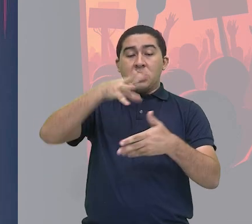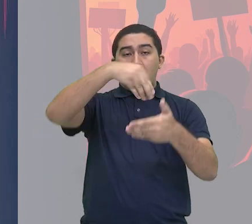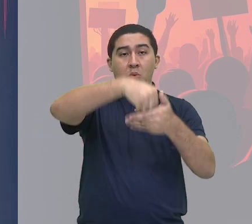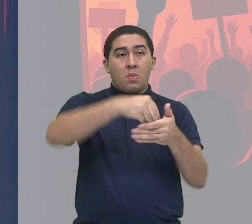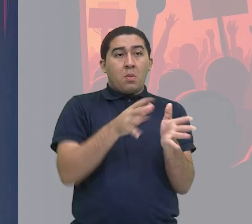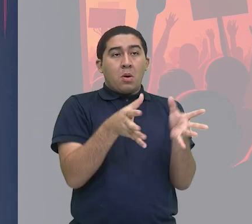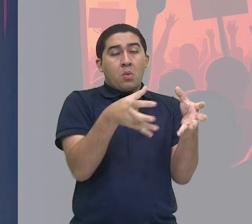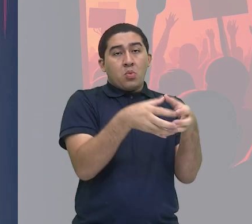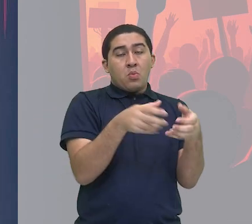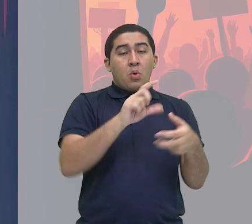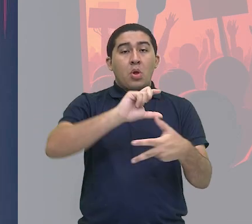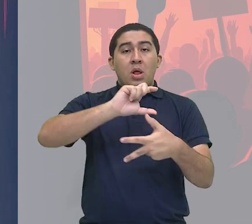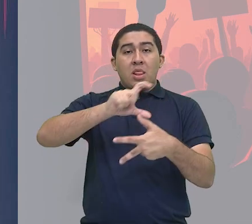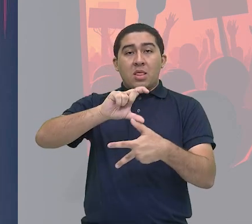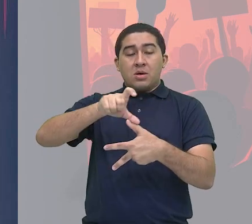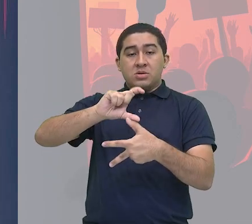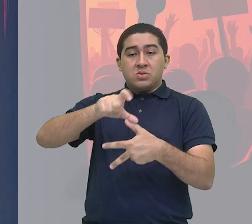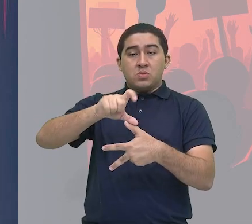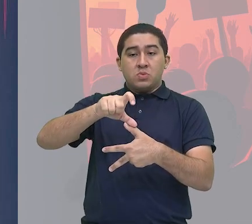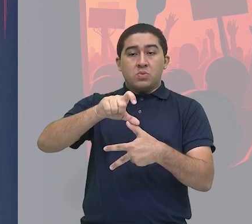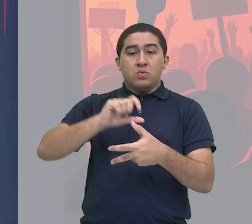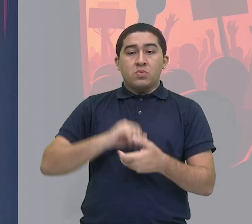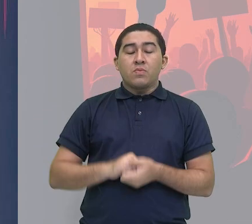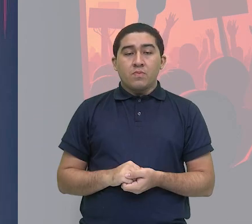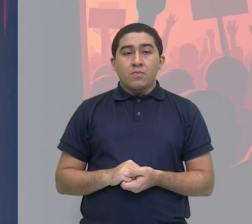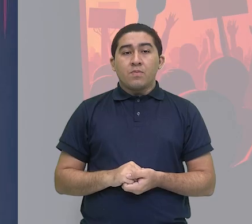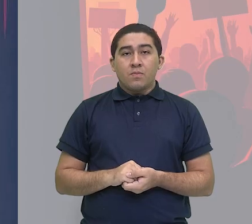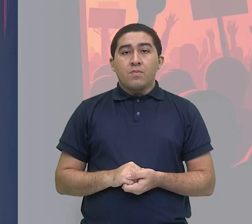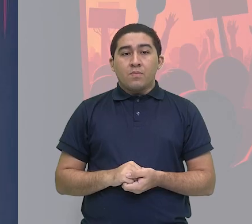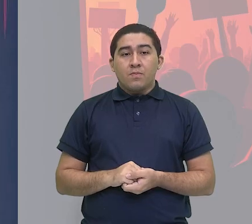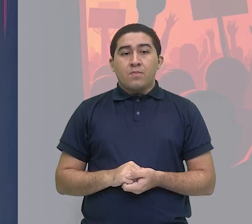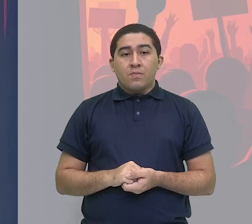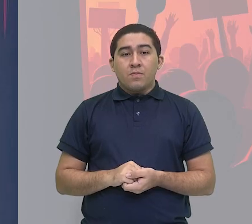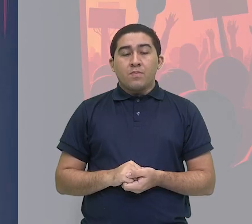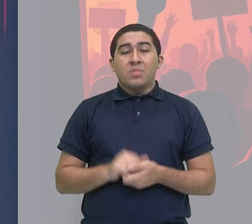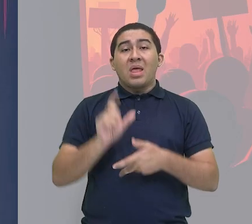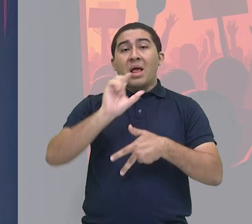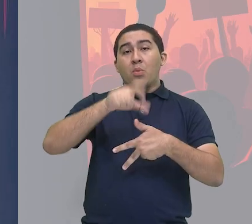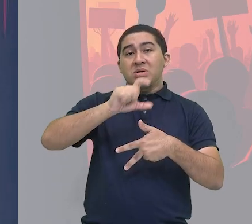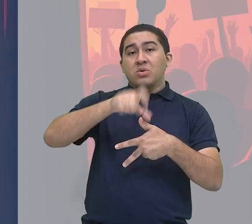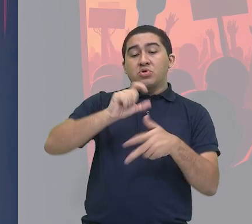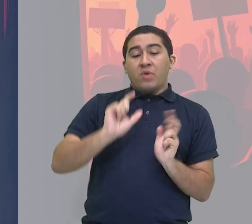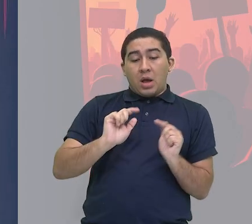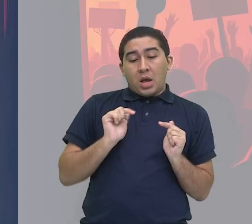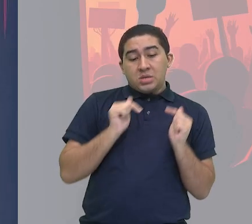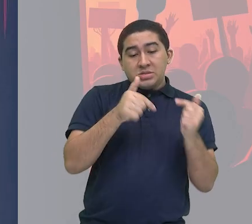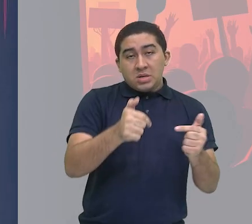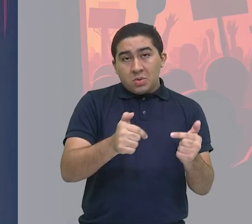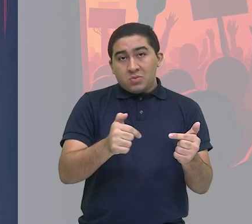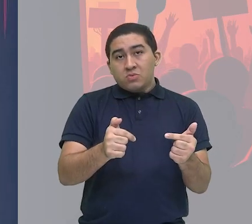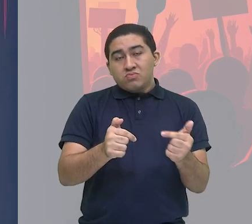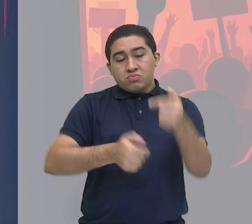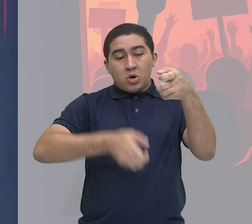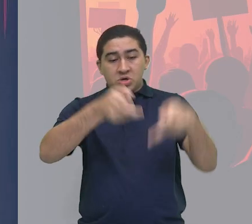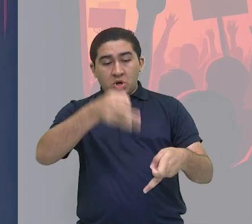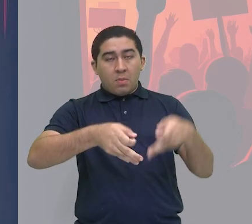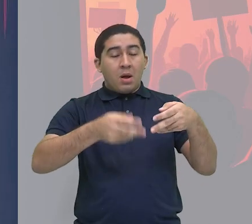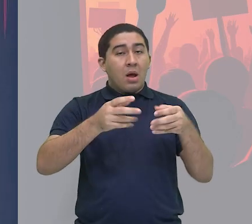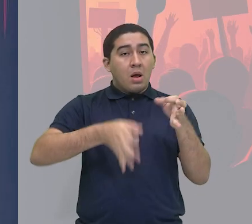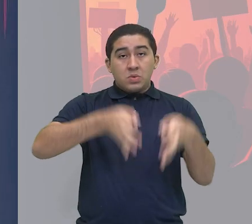representantes daquilo que nós chamamos de poder executivo. Ele executa, ele administra, não